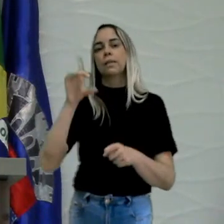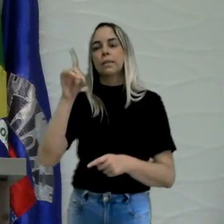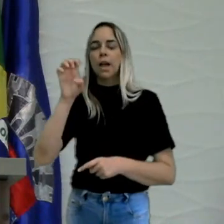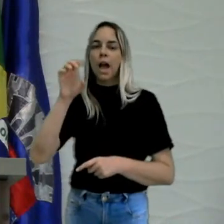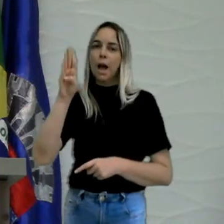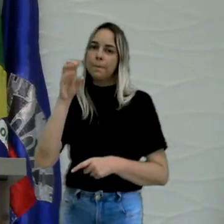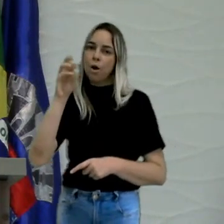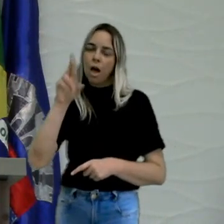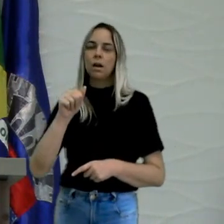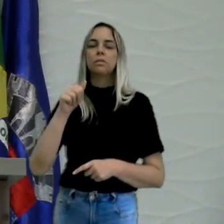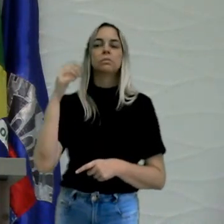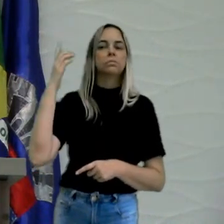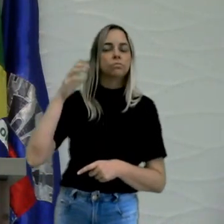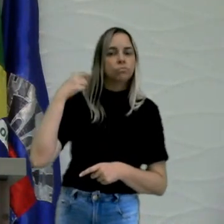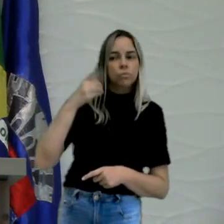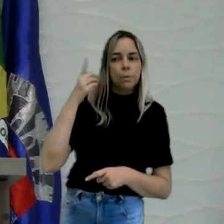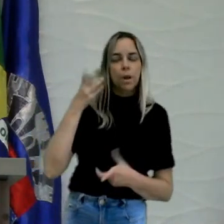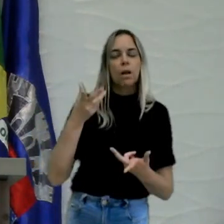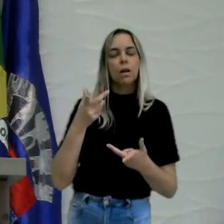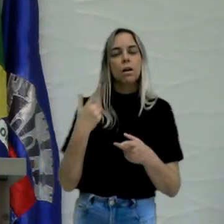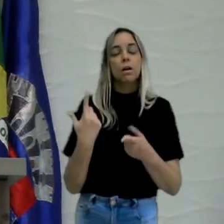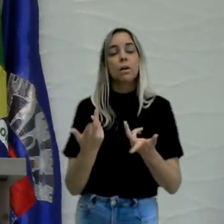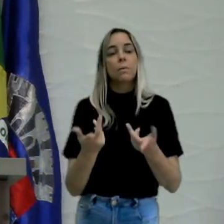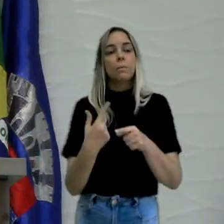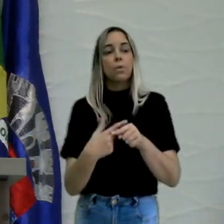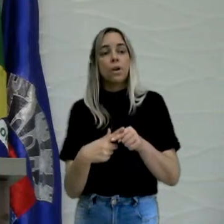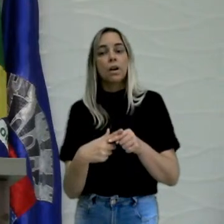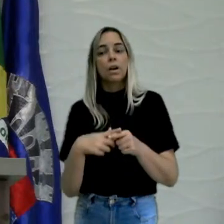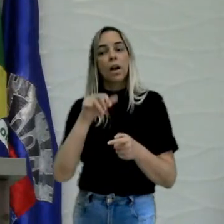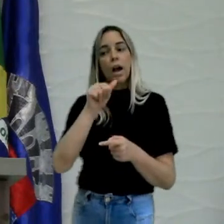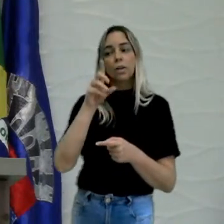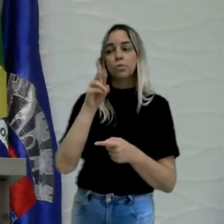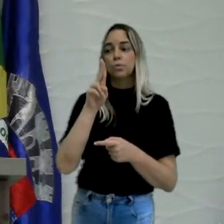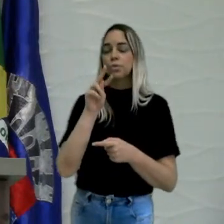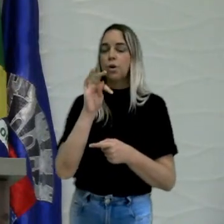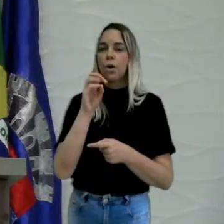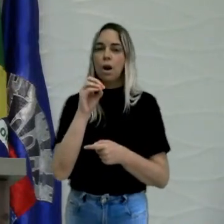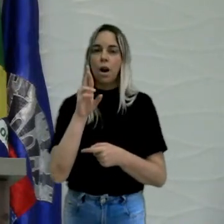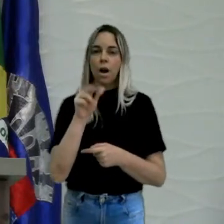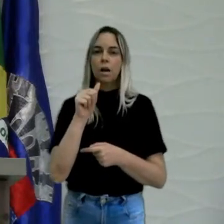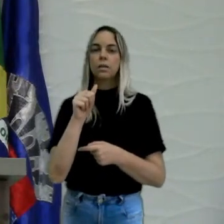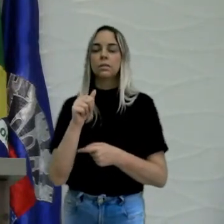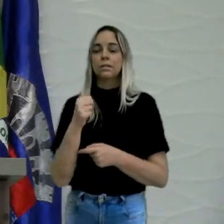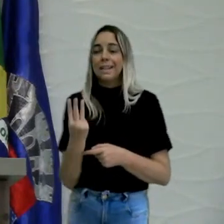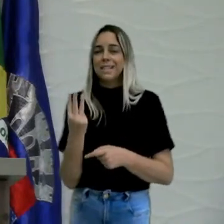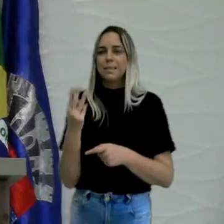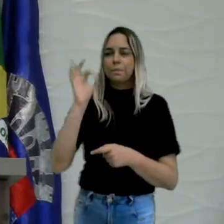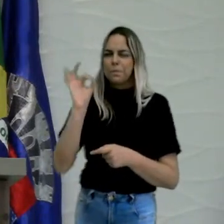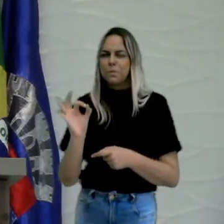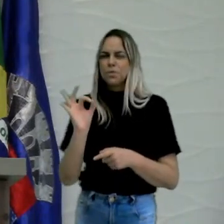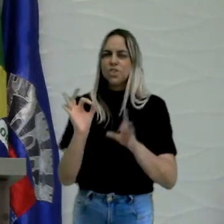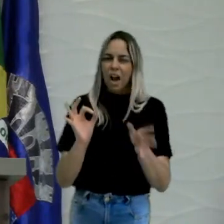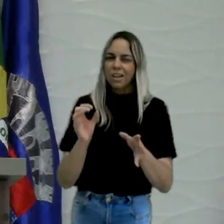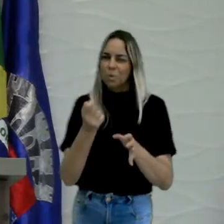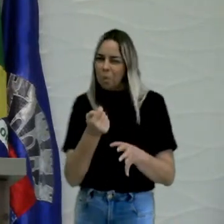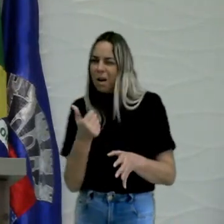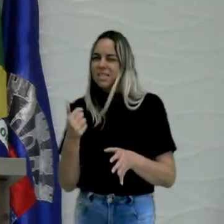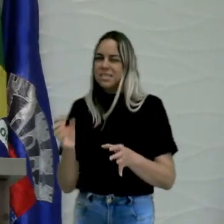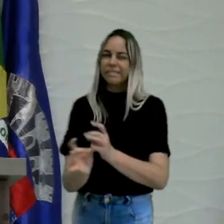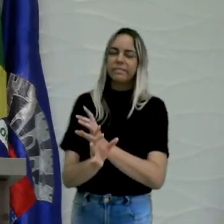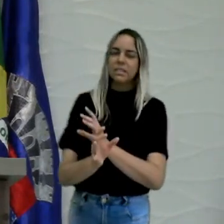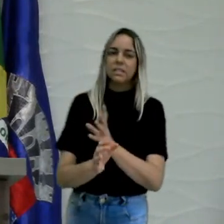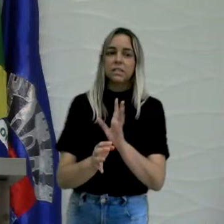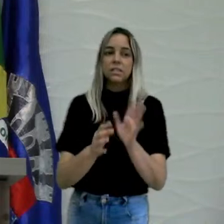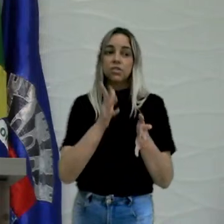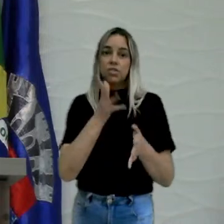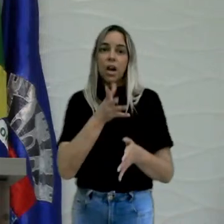Tem que resolver que a adutora do Agreste está quase pronta. Falta só 3%. E eles disseram que Raquel Lira já deu a autorização